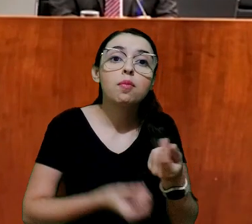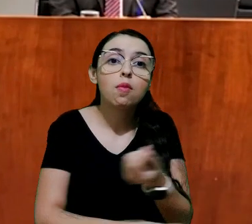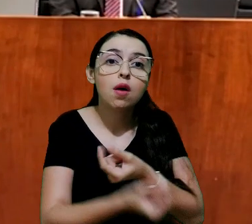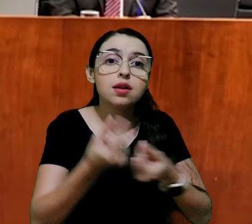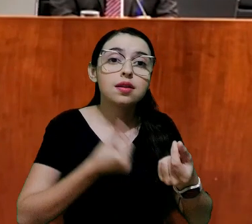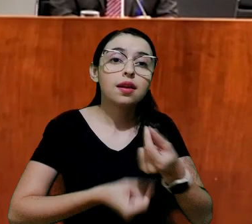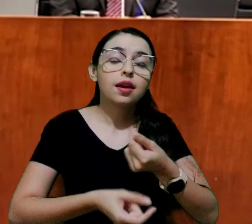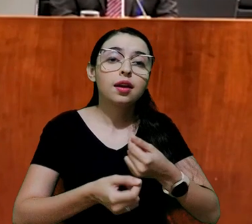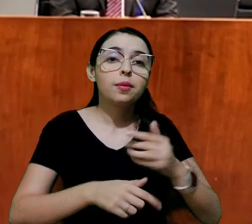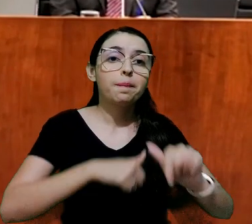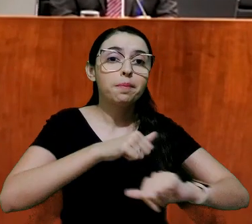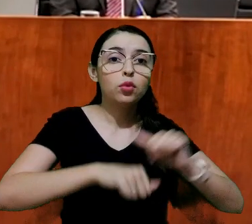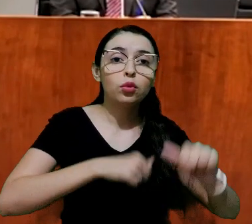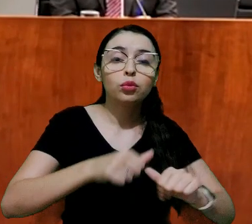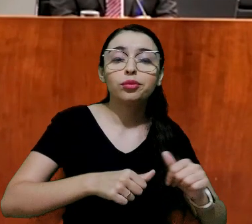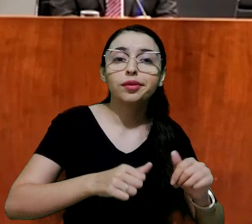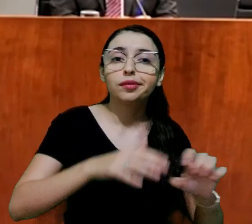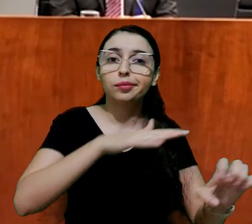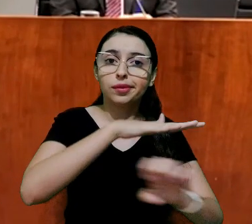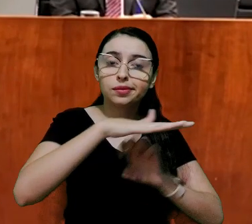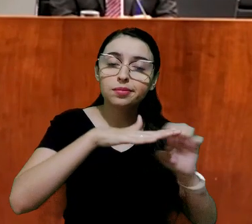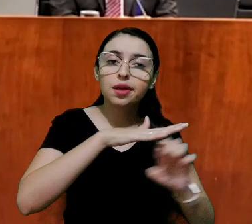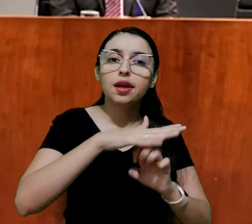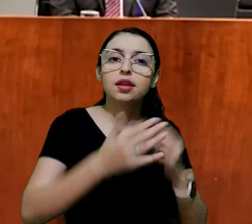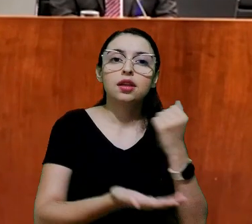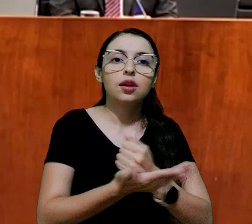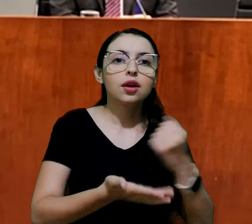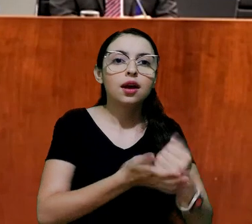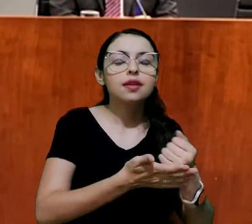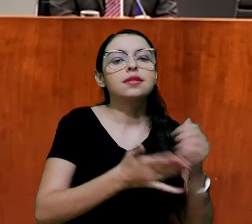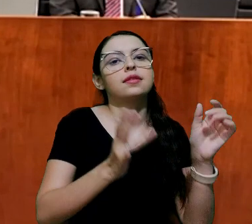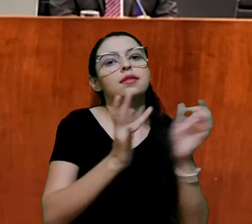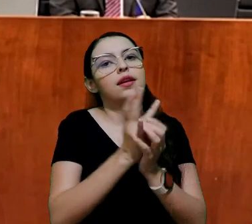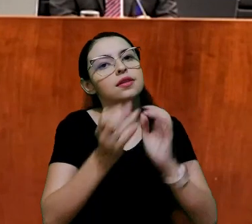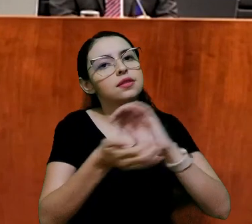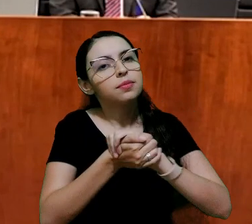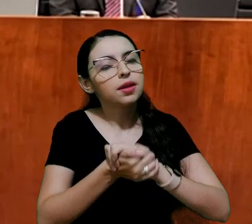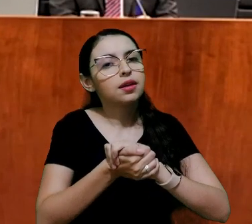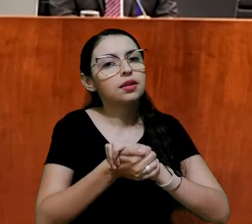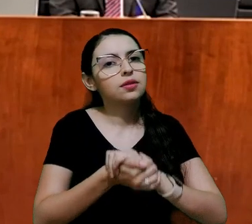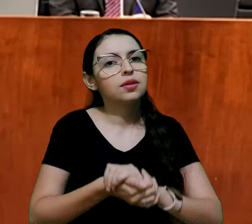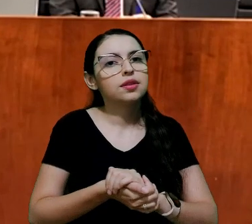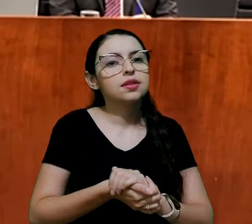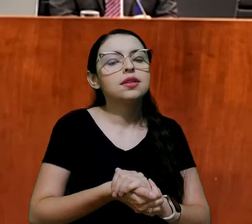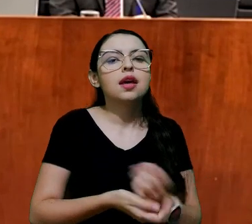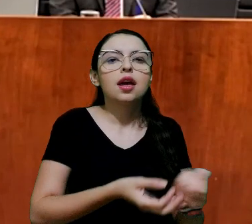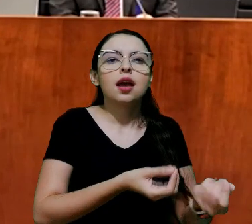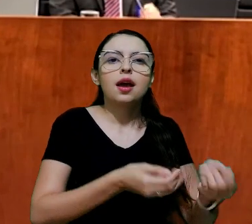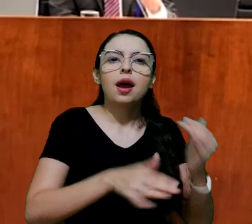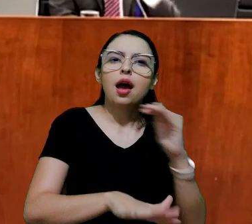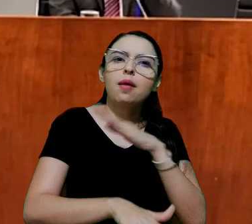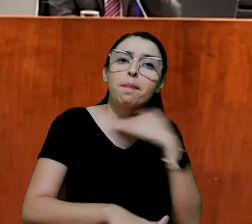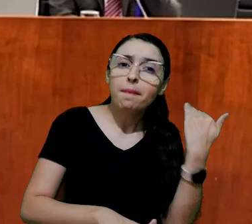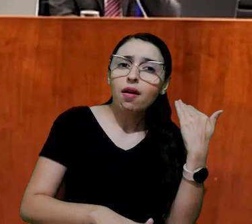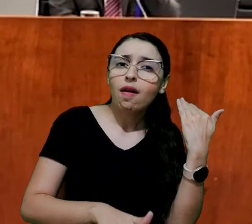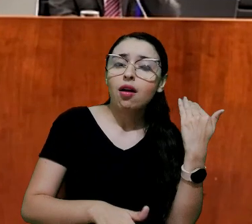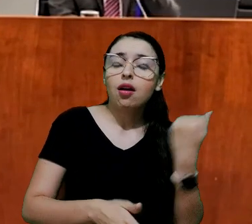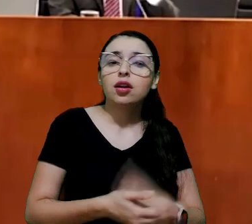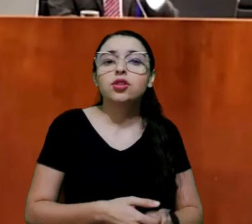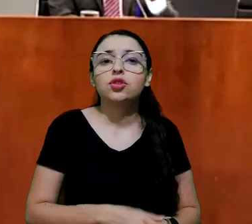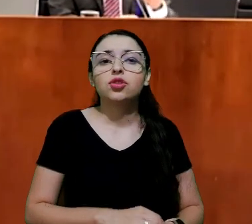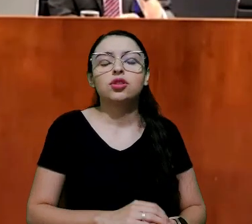pelos contratos, também pelo casamento, pelas heranças e pelo testamento, que depende da vontade do